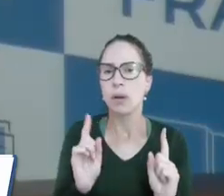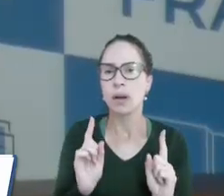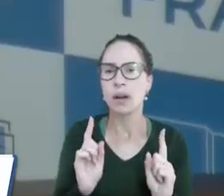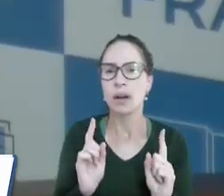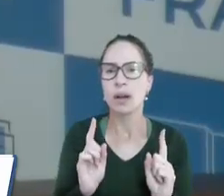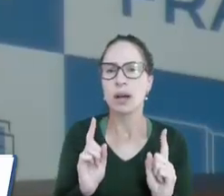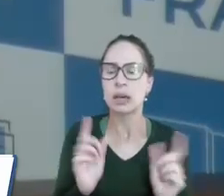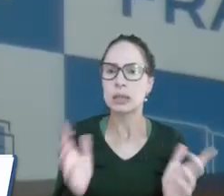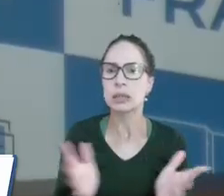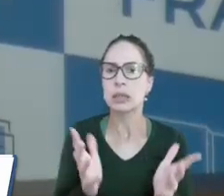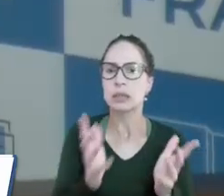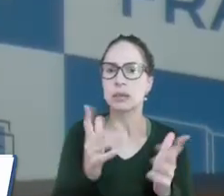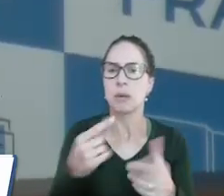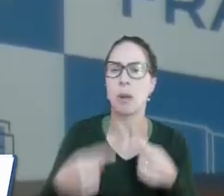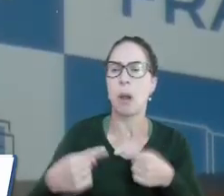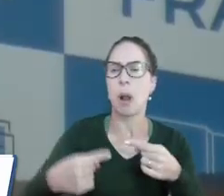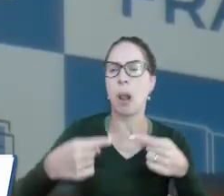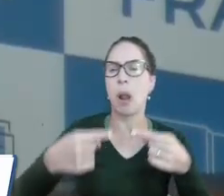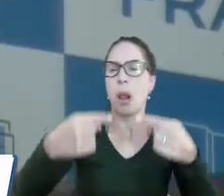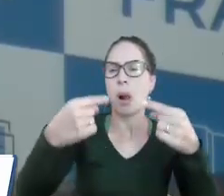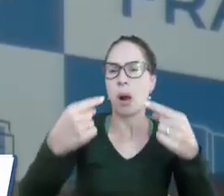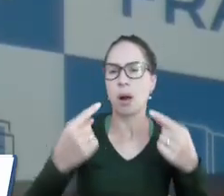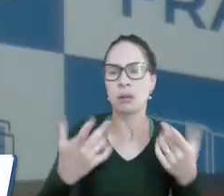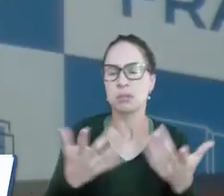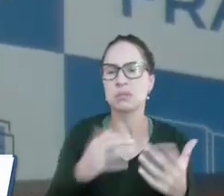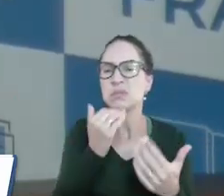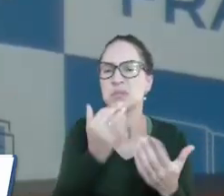alimentar tantas discussões que não leva a nada.